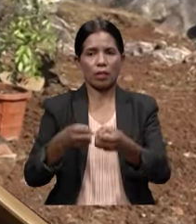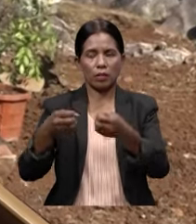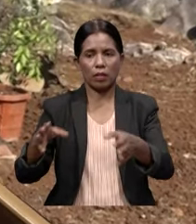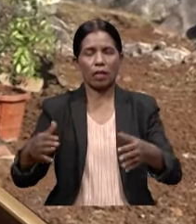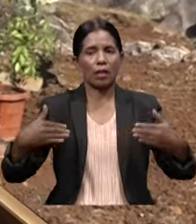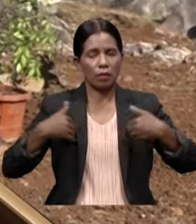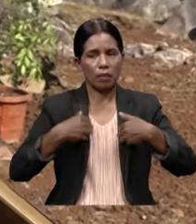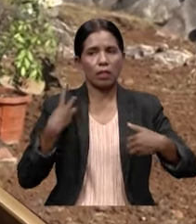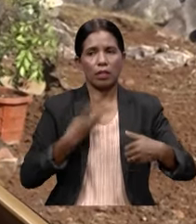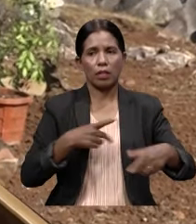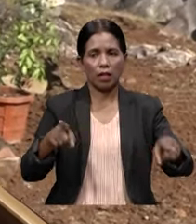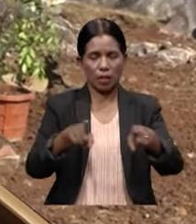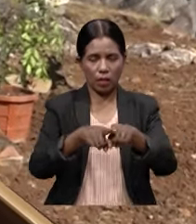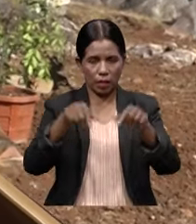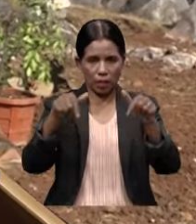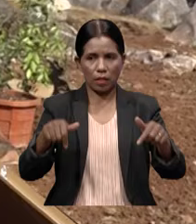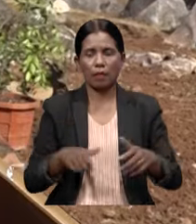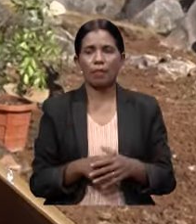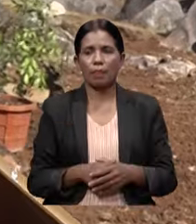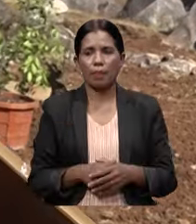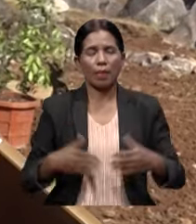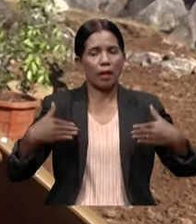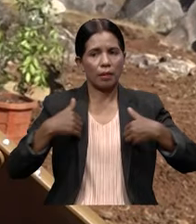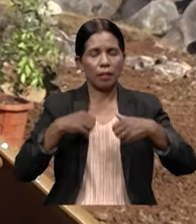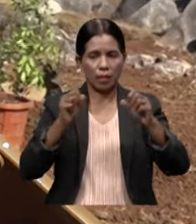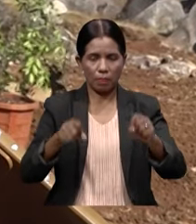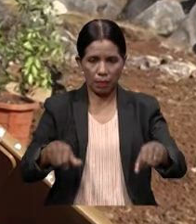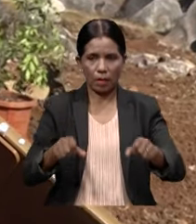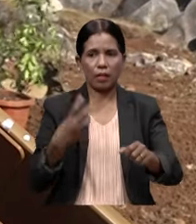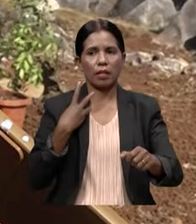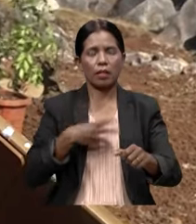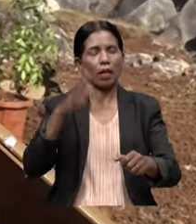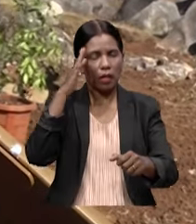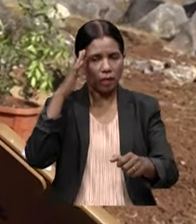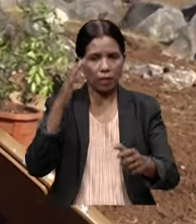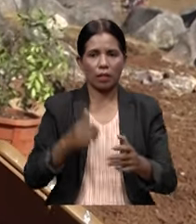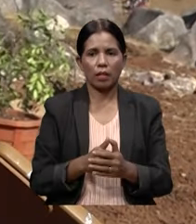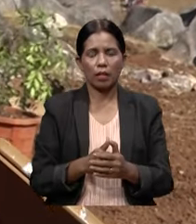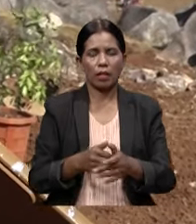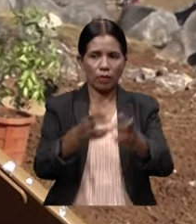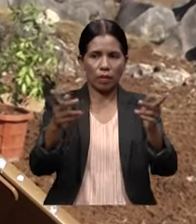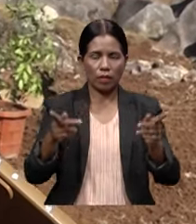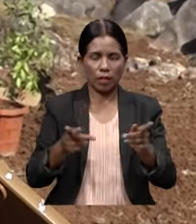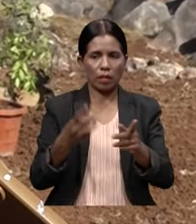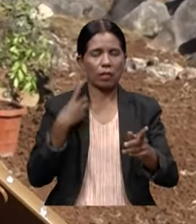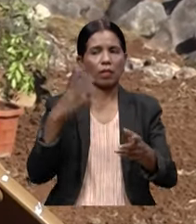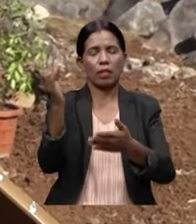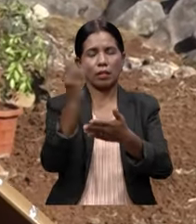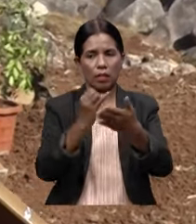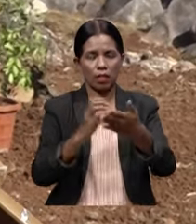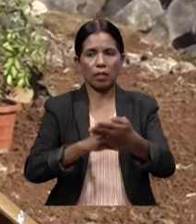sira ne beita hare hanesanda dao kia ne kataka. Animal sira ne bele, ne ita hanuen katak ne, porque fate ina ne molo kita desenvolve